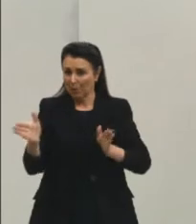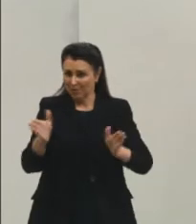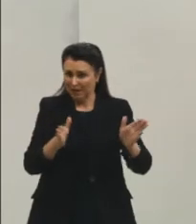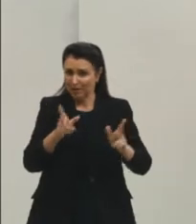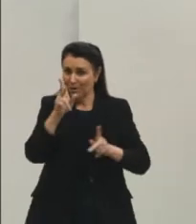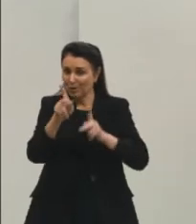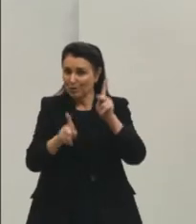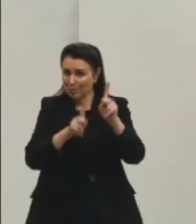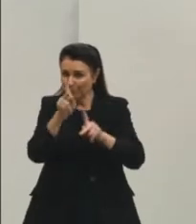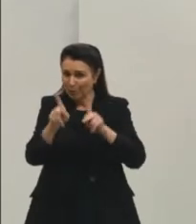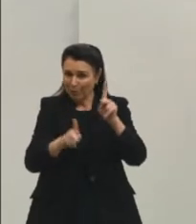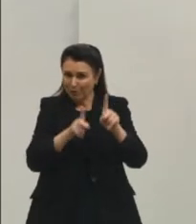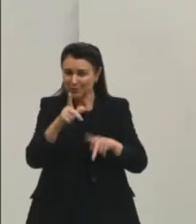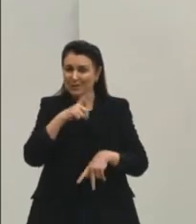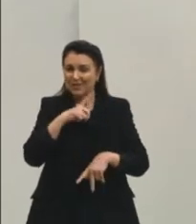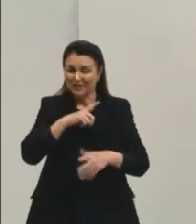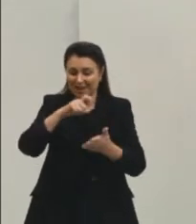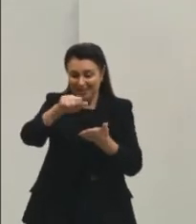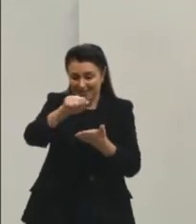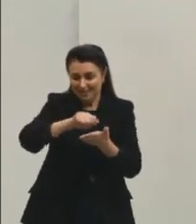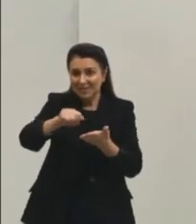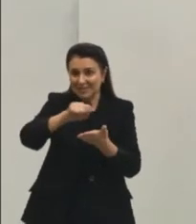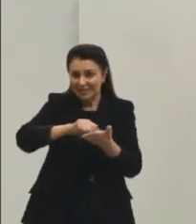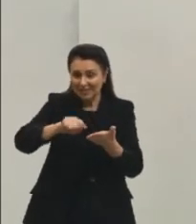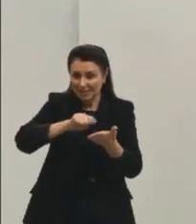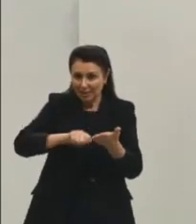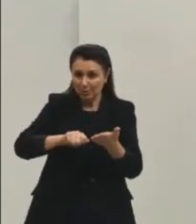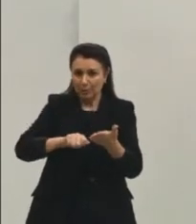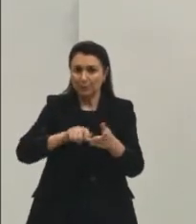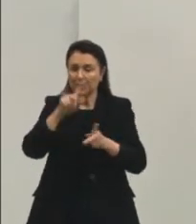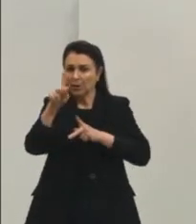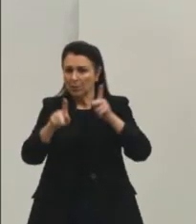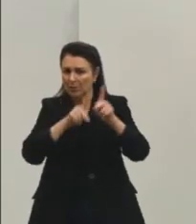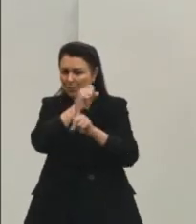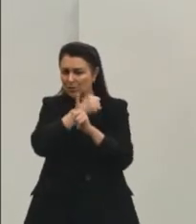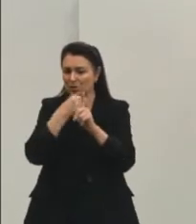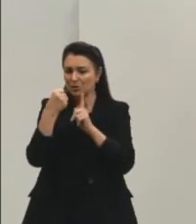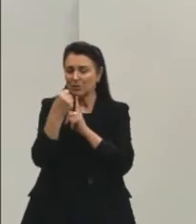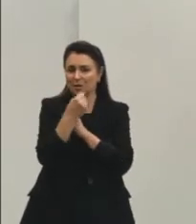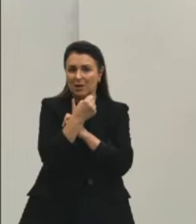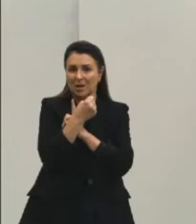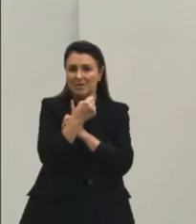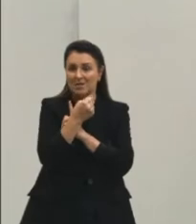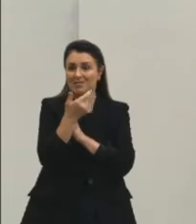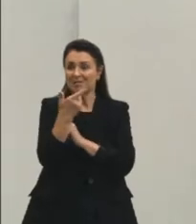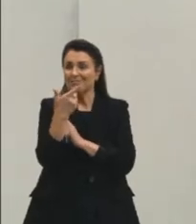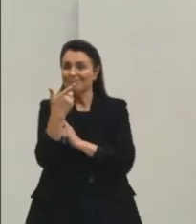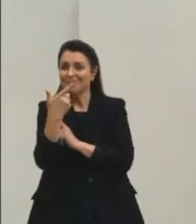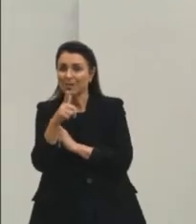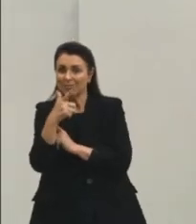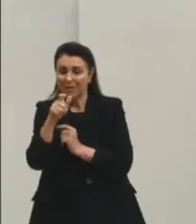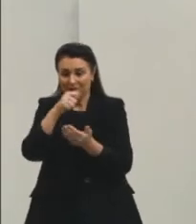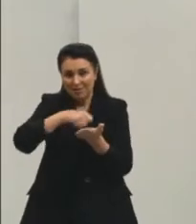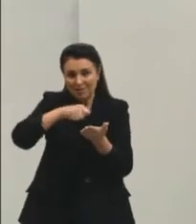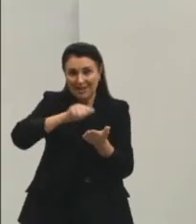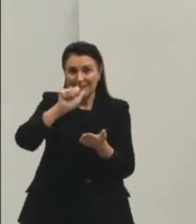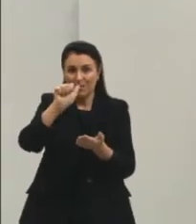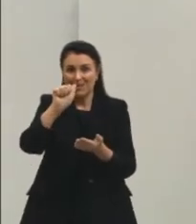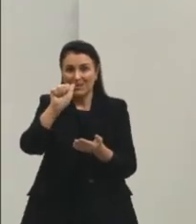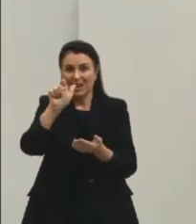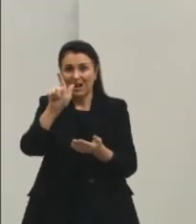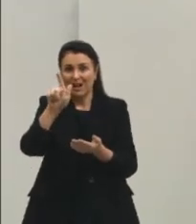povos que tem escrita né deixam seus relatos escritos e povos de sociedades que são águas que não possuem escrita